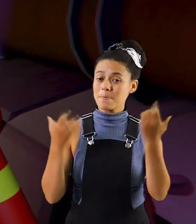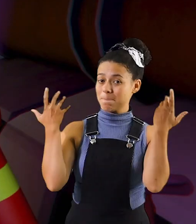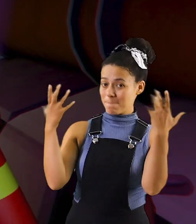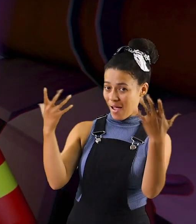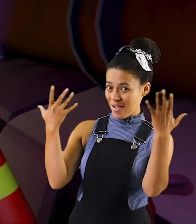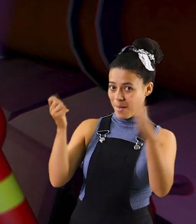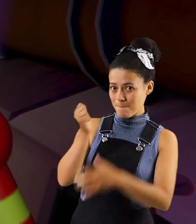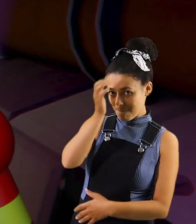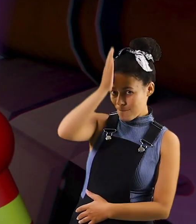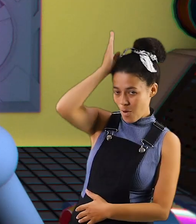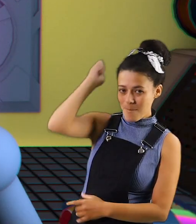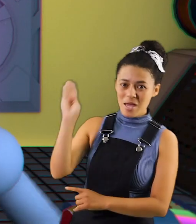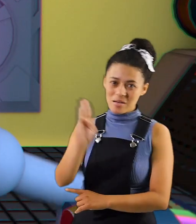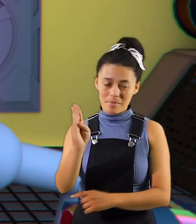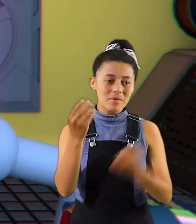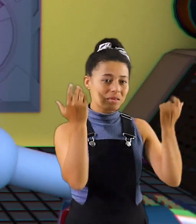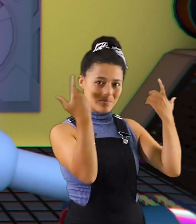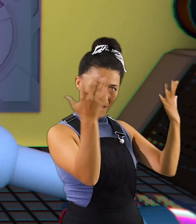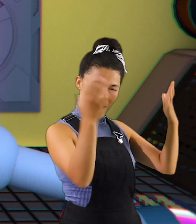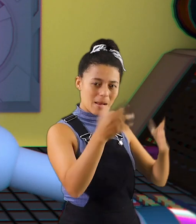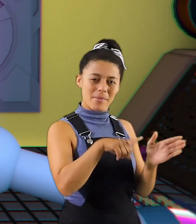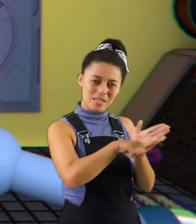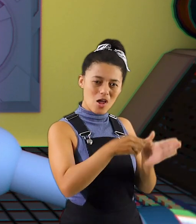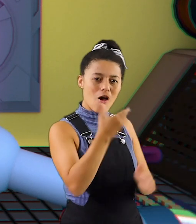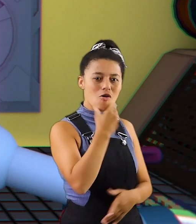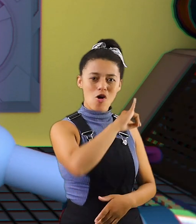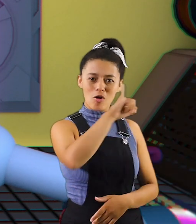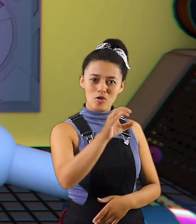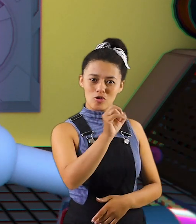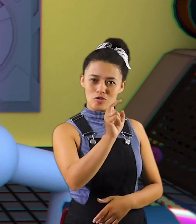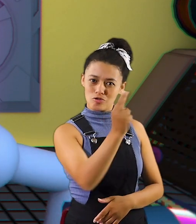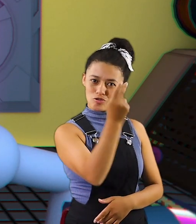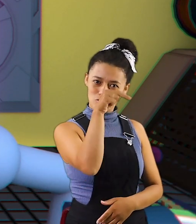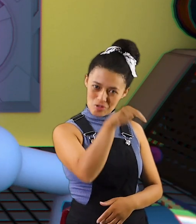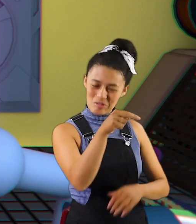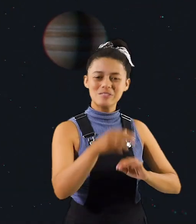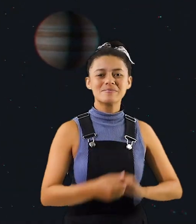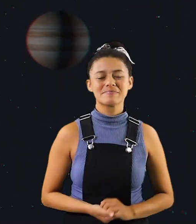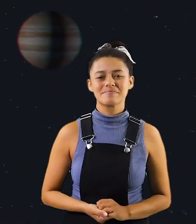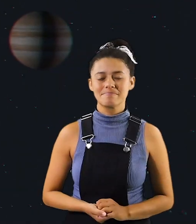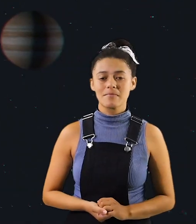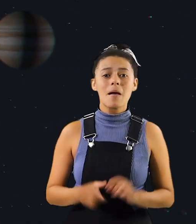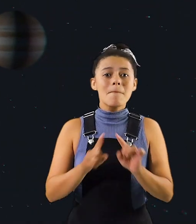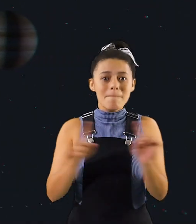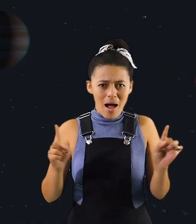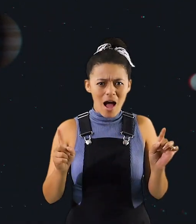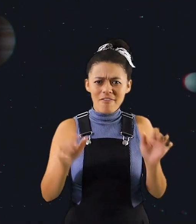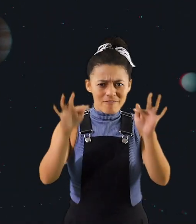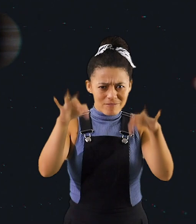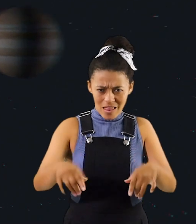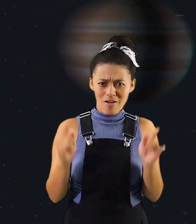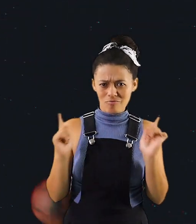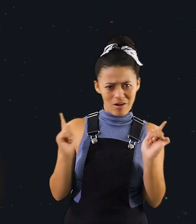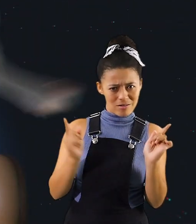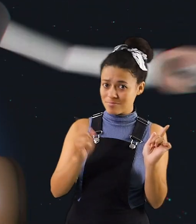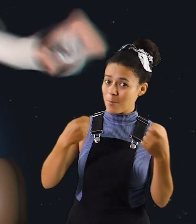Parabéns, Bombeiro Beto! Parabéns, John Maga, o nosso escavador! Mas a nossa aventura não vai